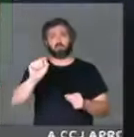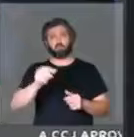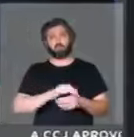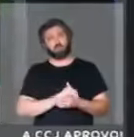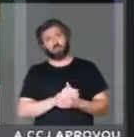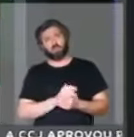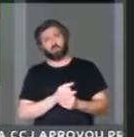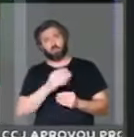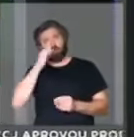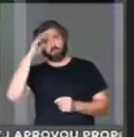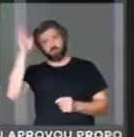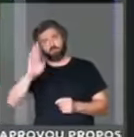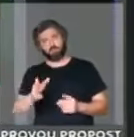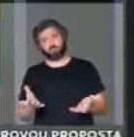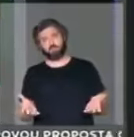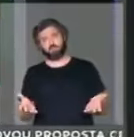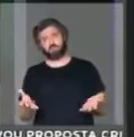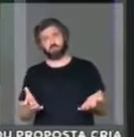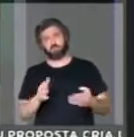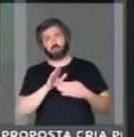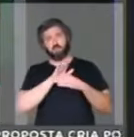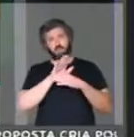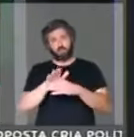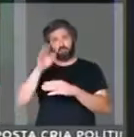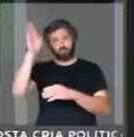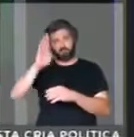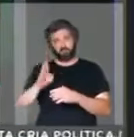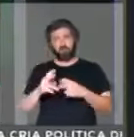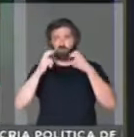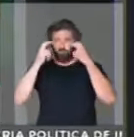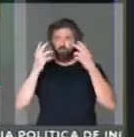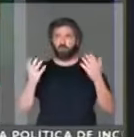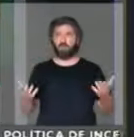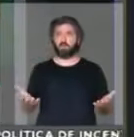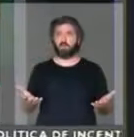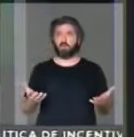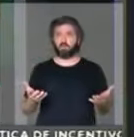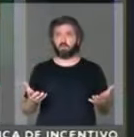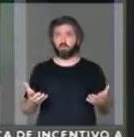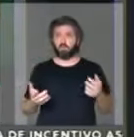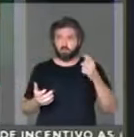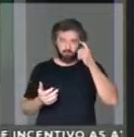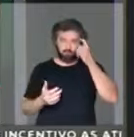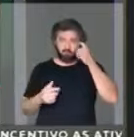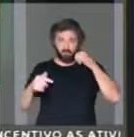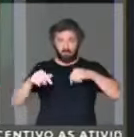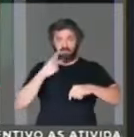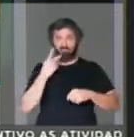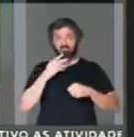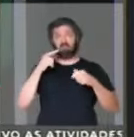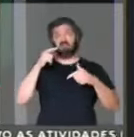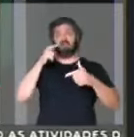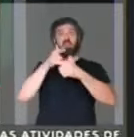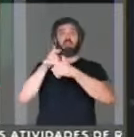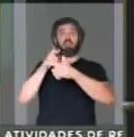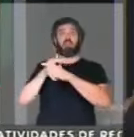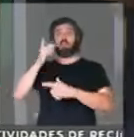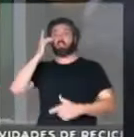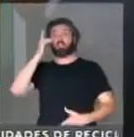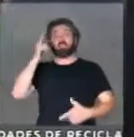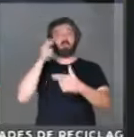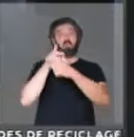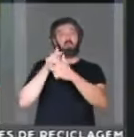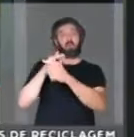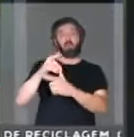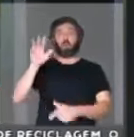com as forças armadas brasileiras estão ajudando o brasil a passar vergonha falam aqui de lula e de dilma eu queria resgatar